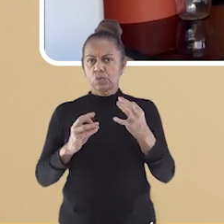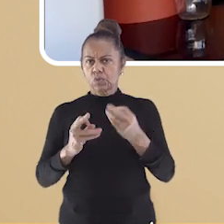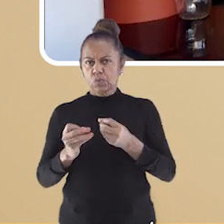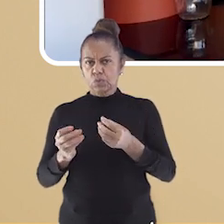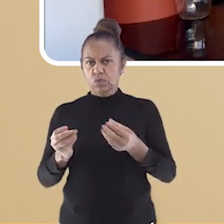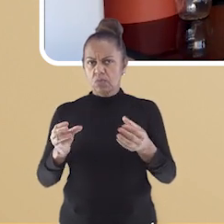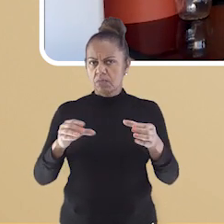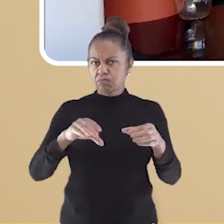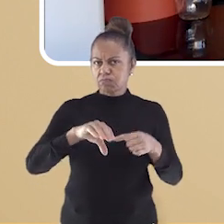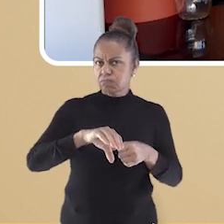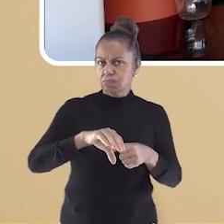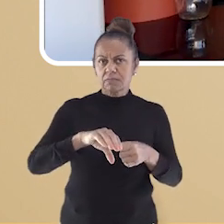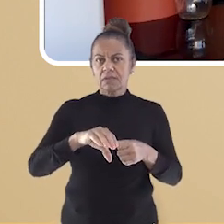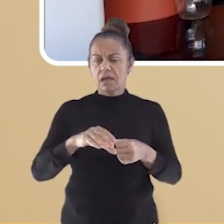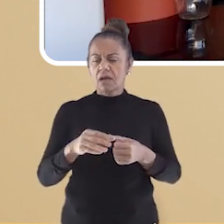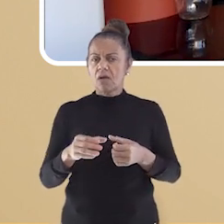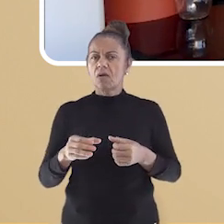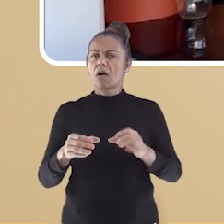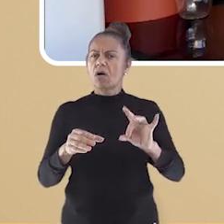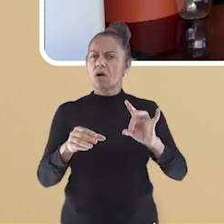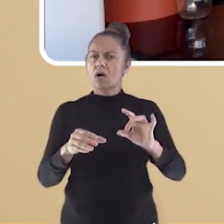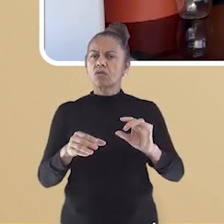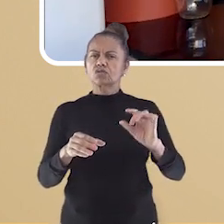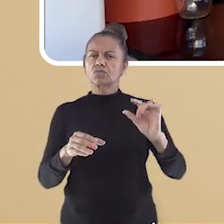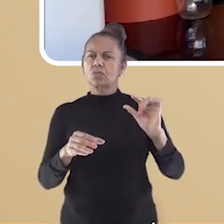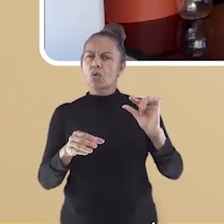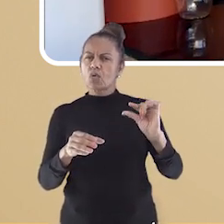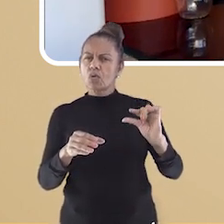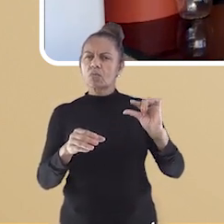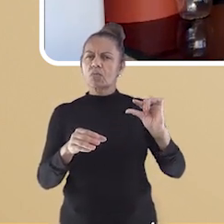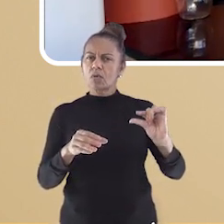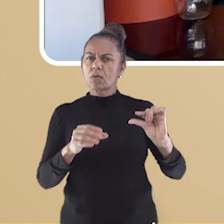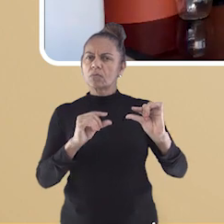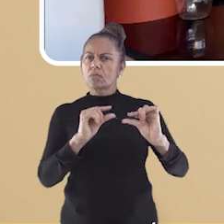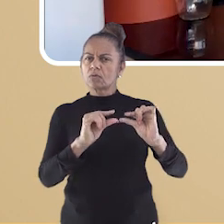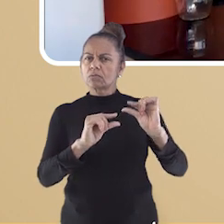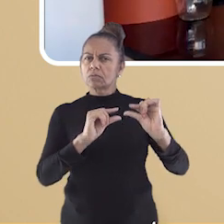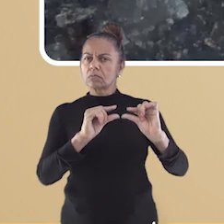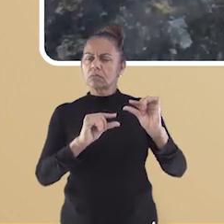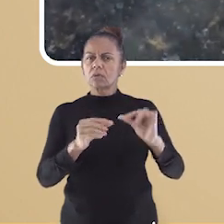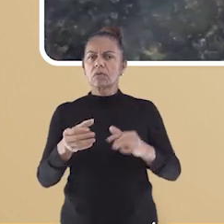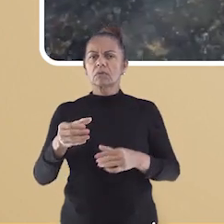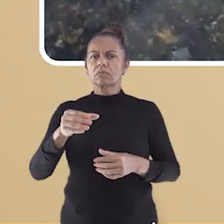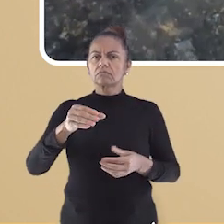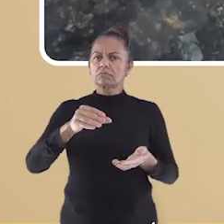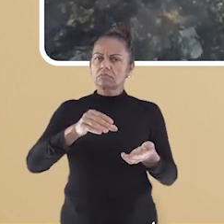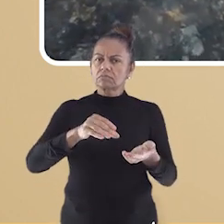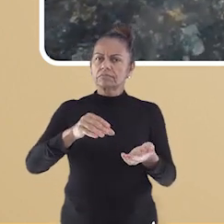açúcar todo de uma vez. Eu vou colocando o açúcar aos poucos e batendo, dessa forma.